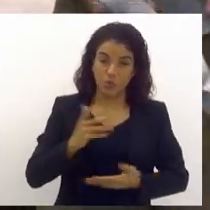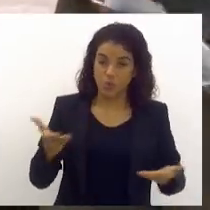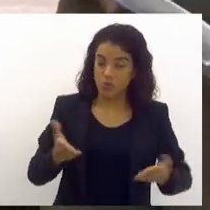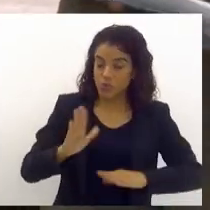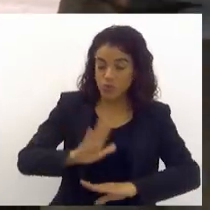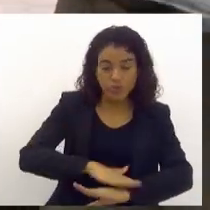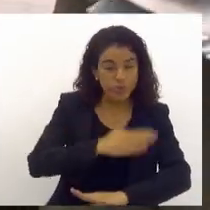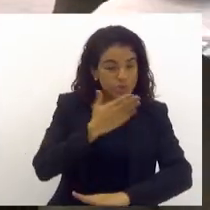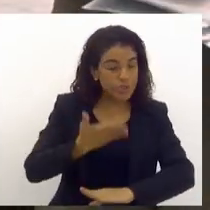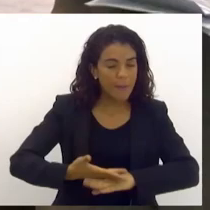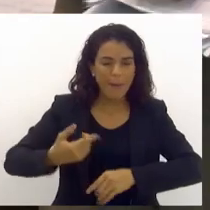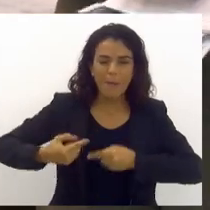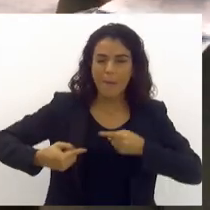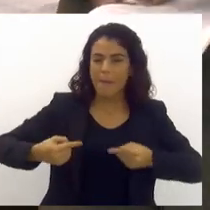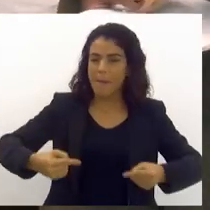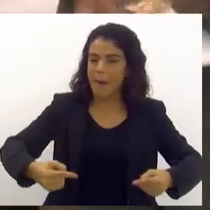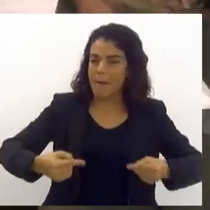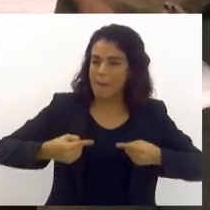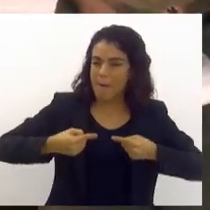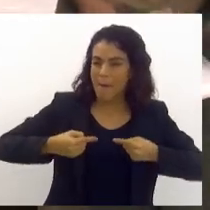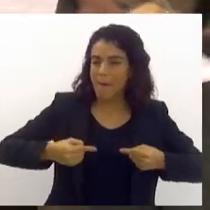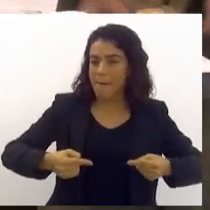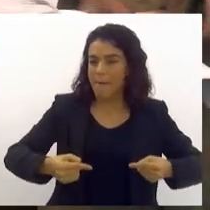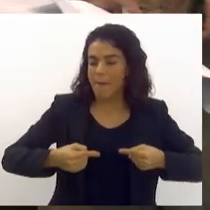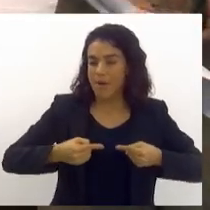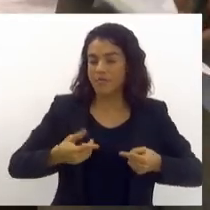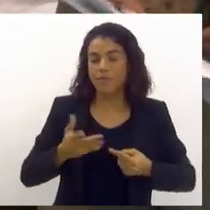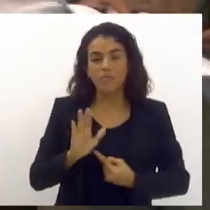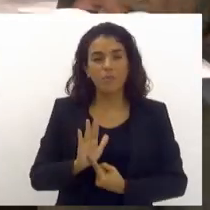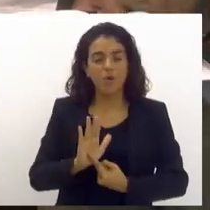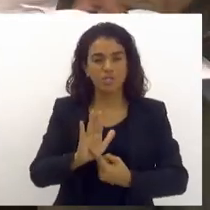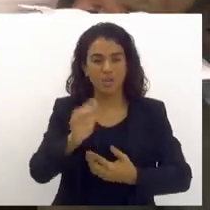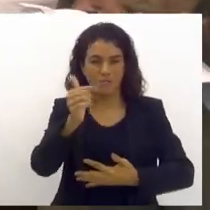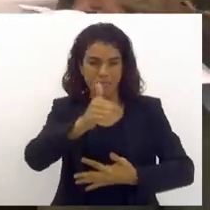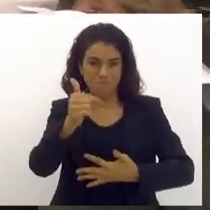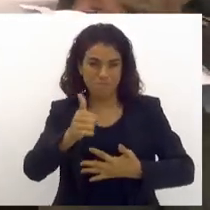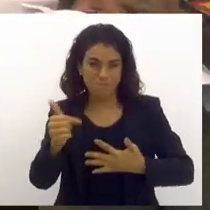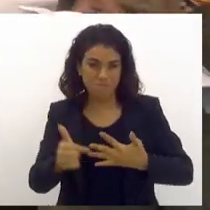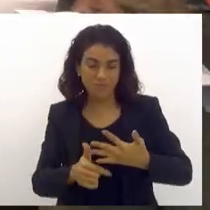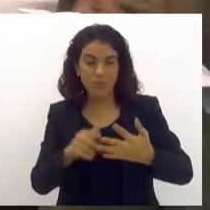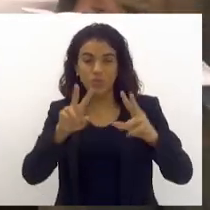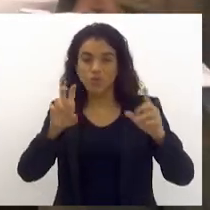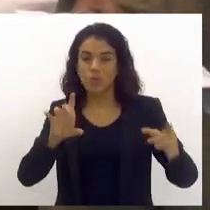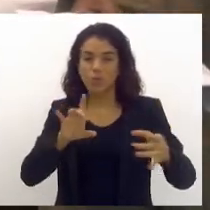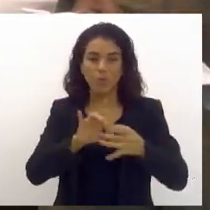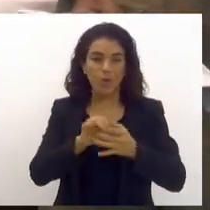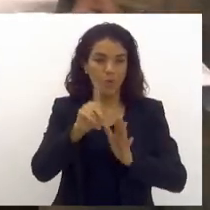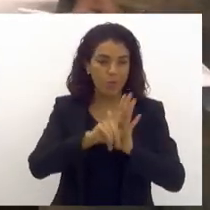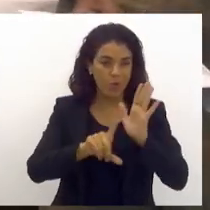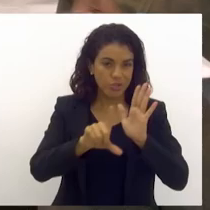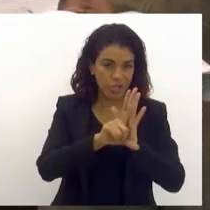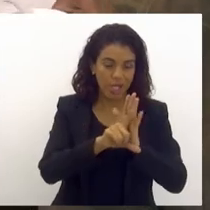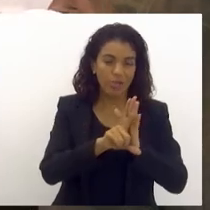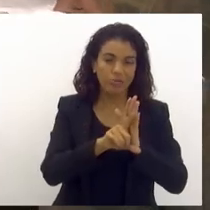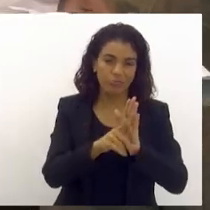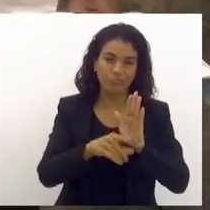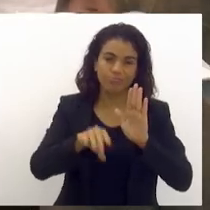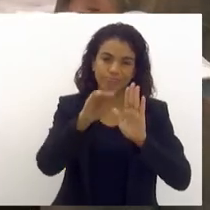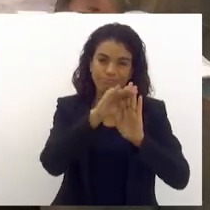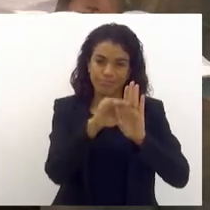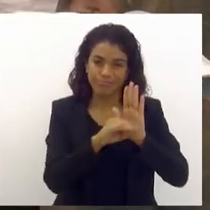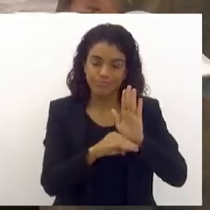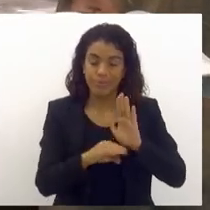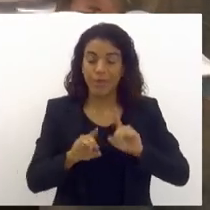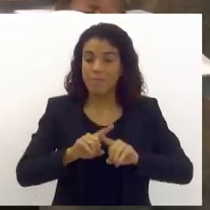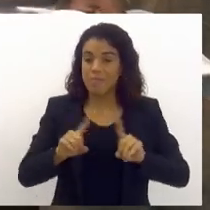debate, onde nós vamos apontar aqui uma série de questões com relação a projetos que foram encaminhados. Mas eu quero